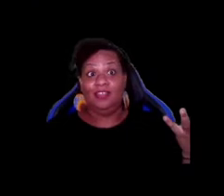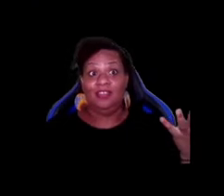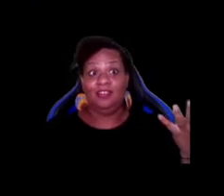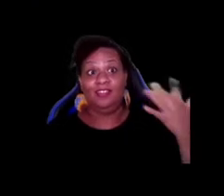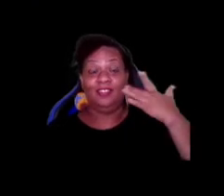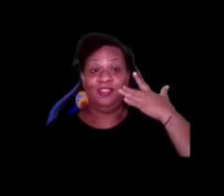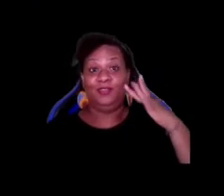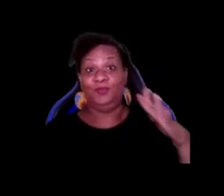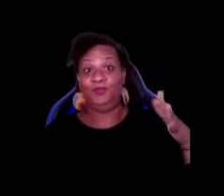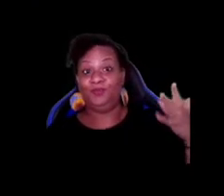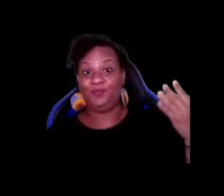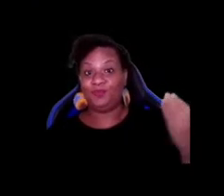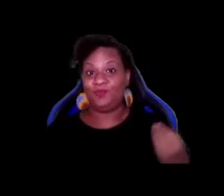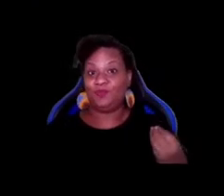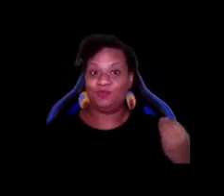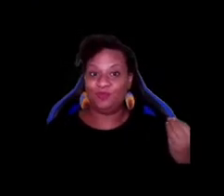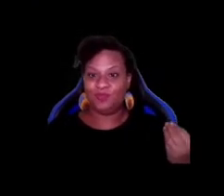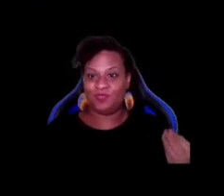saber como